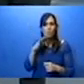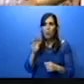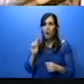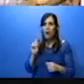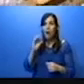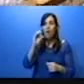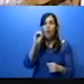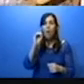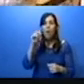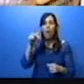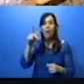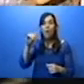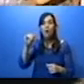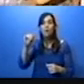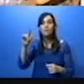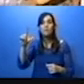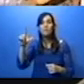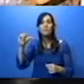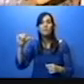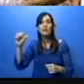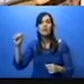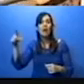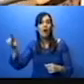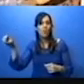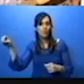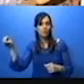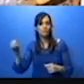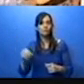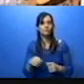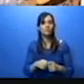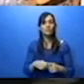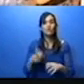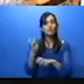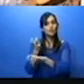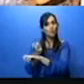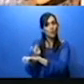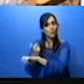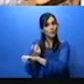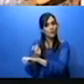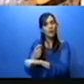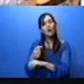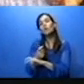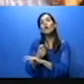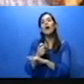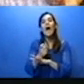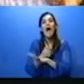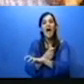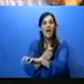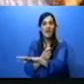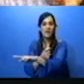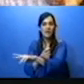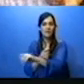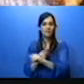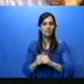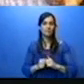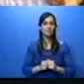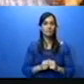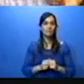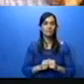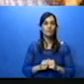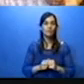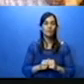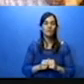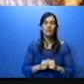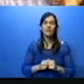totalmente disseminado na América, esse animal, escorpião e, como eu já citei, aranha. Bom,